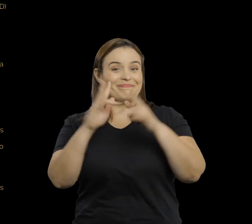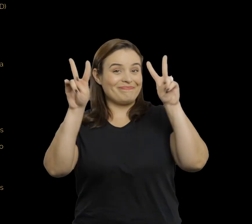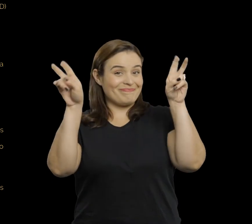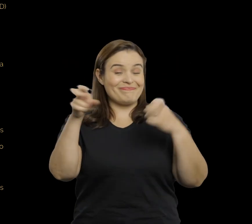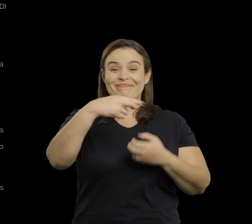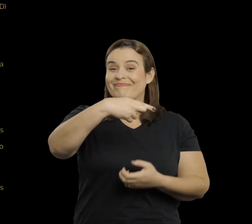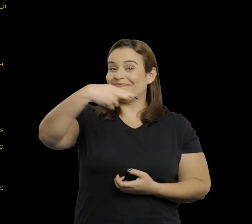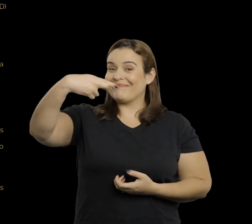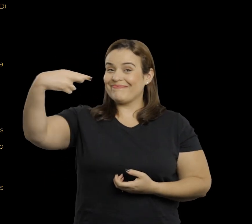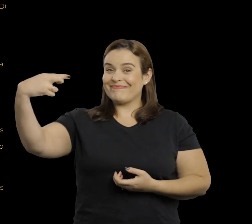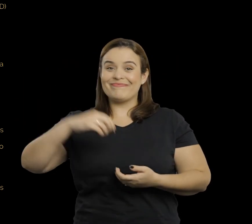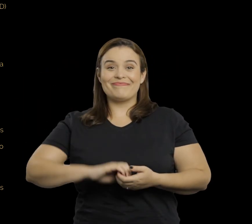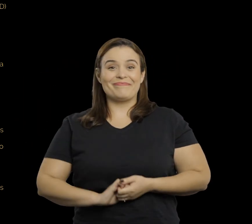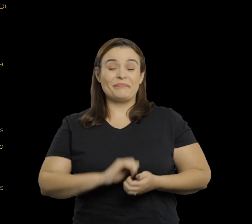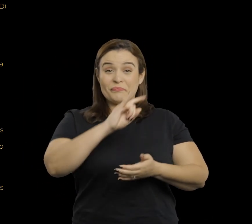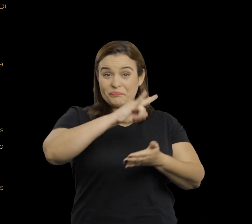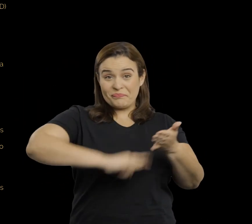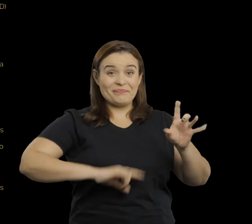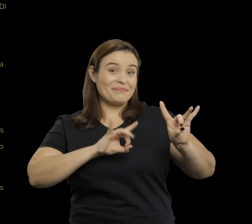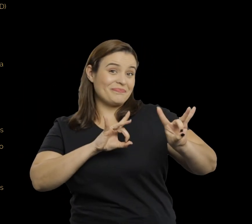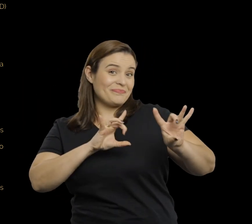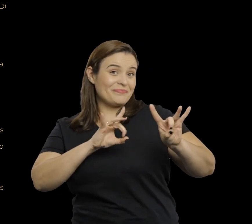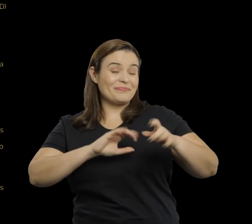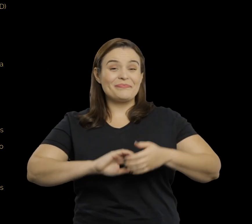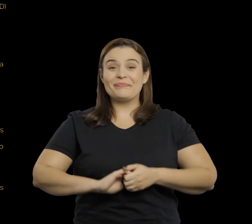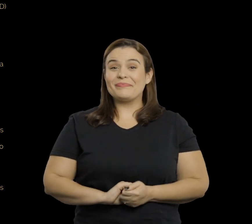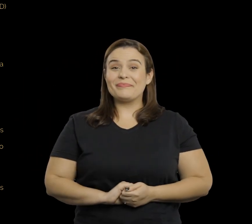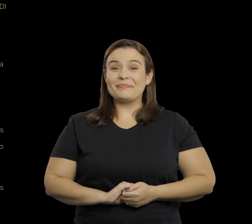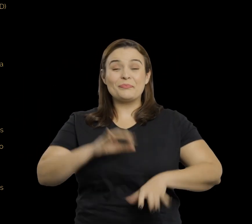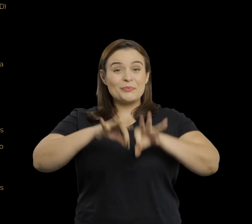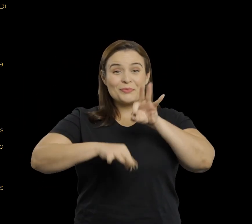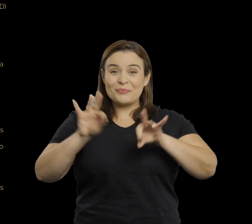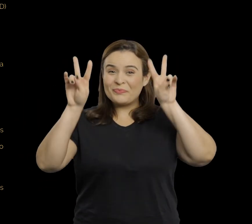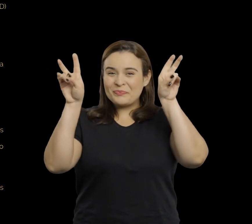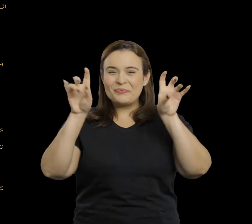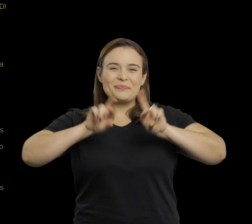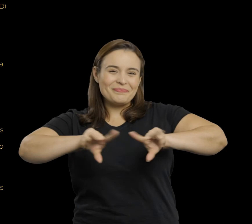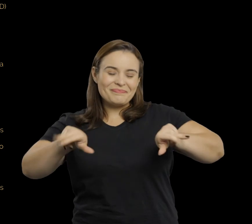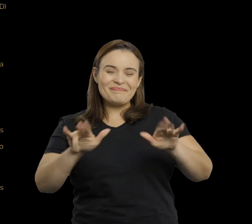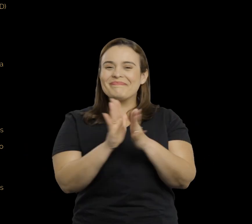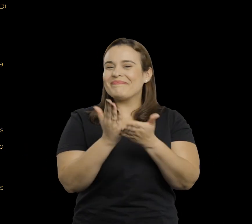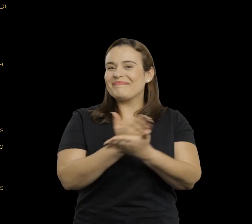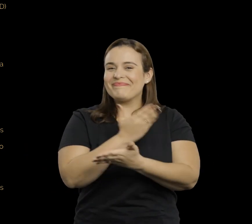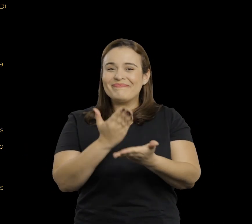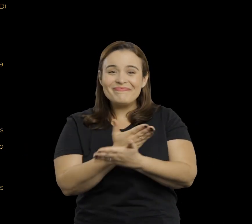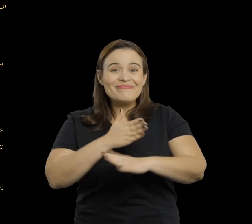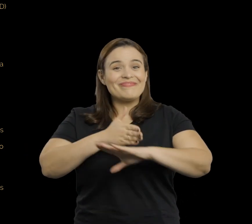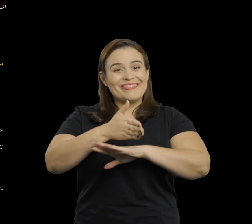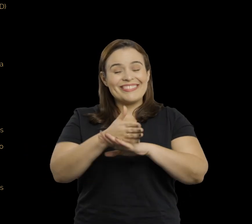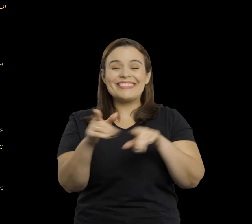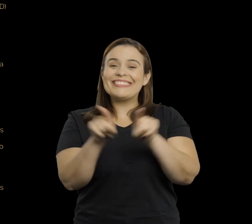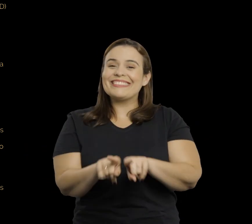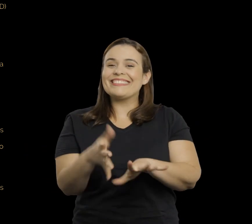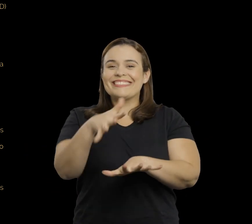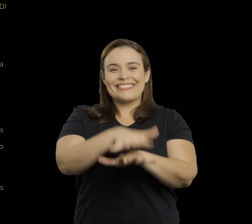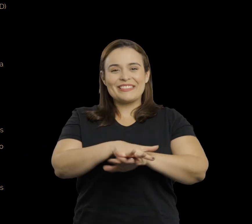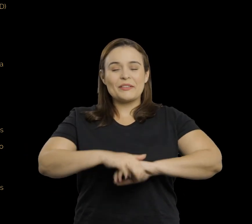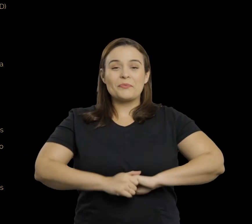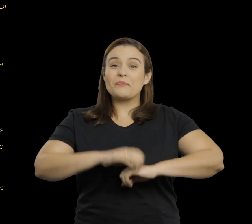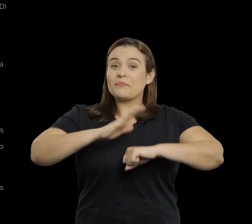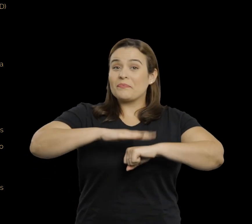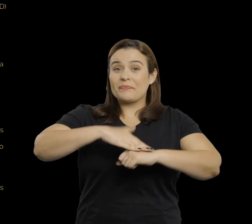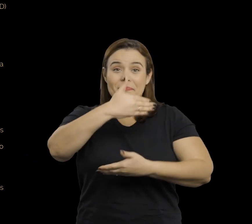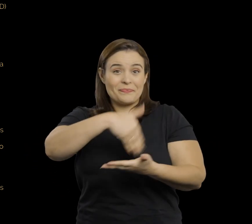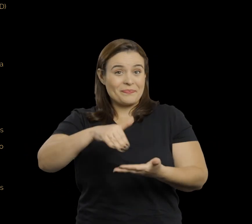Peter Pan. Ficha técnica. Diversos livros acessíveis e inclusivos. Realização: Secretaria de Estado